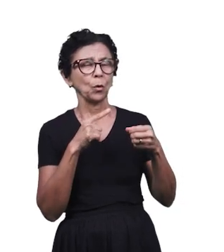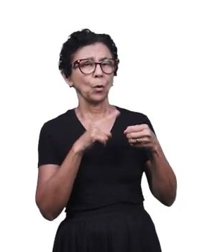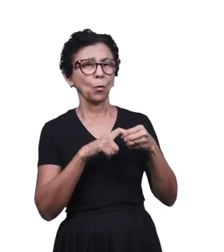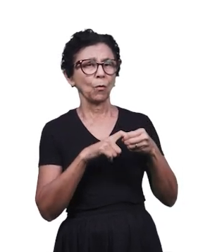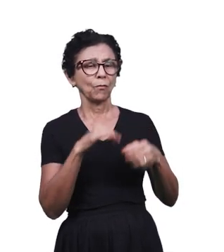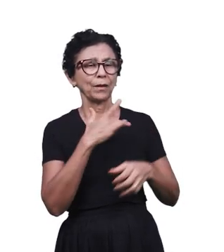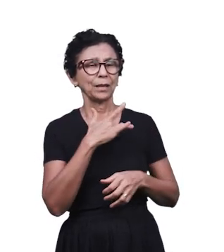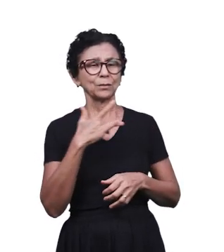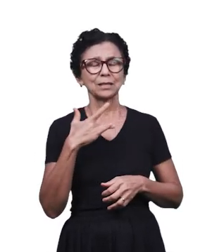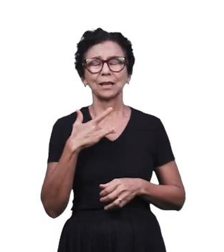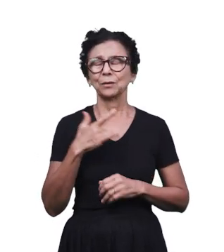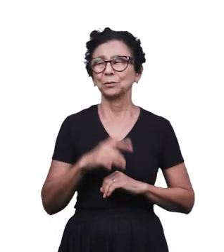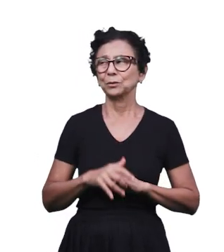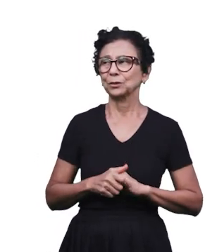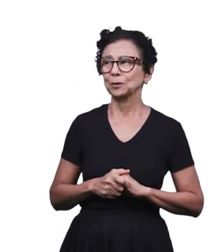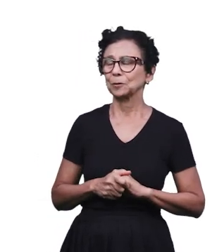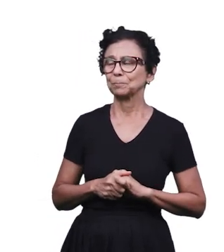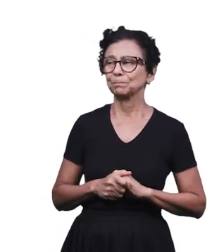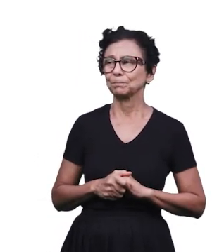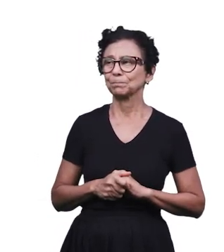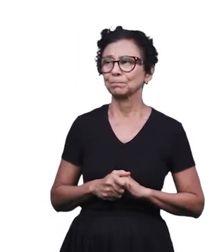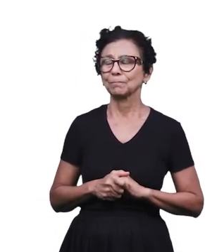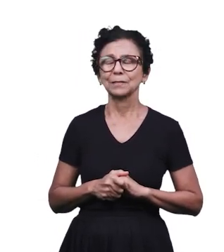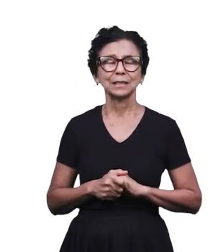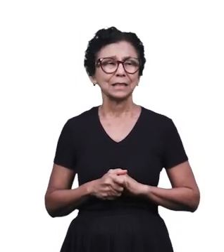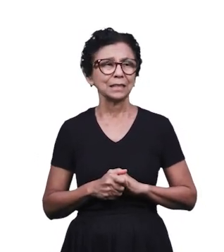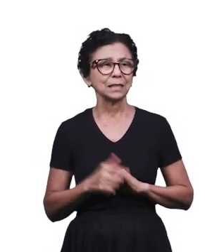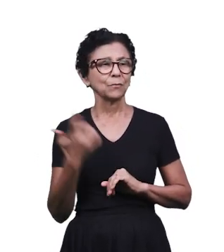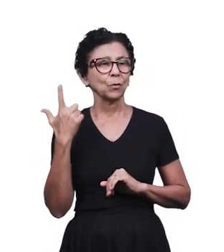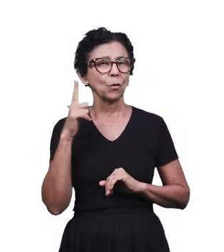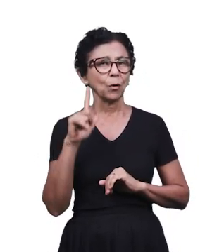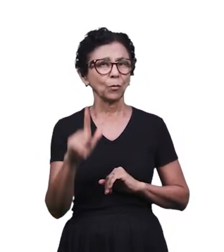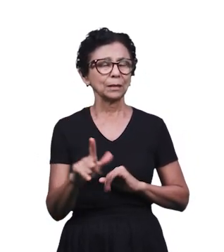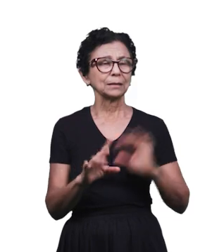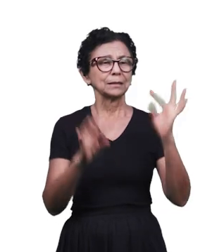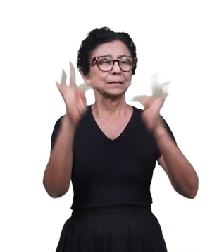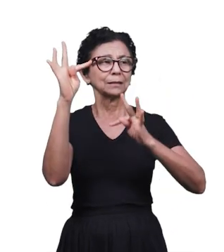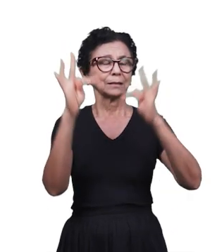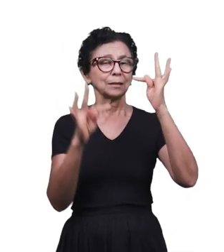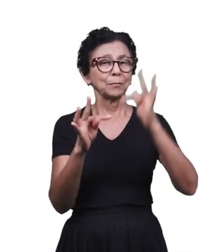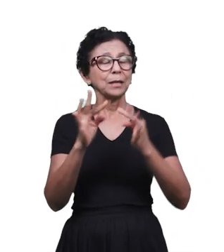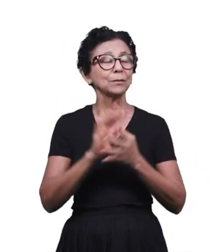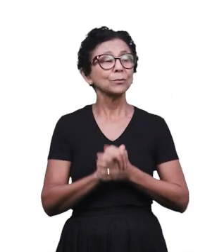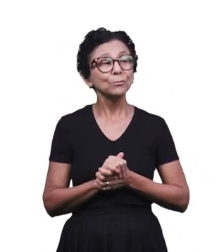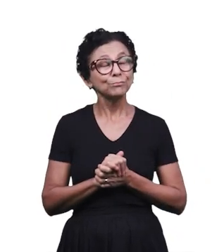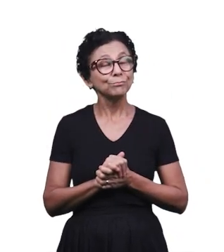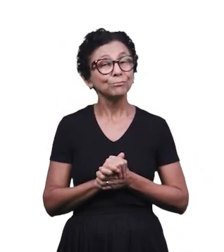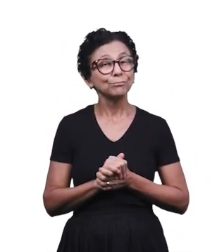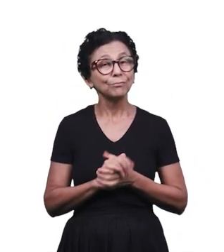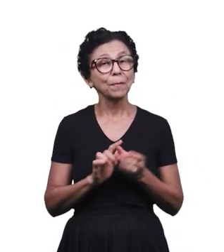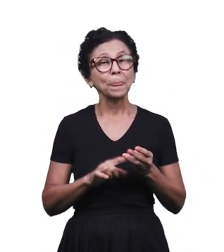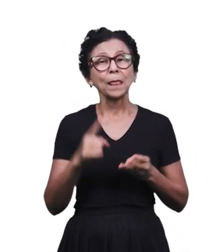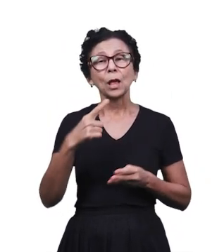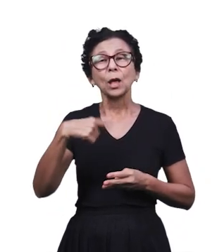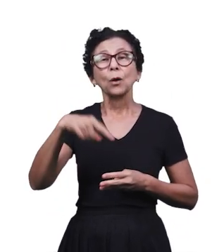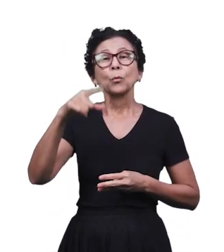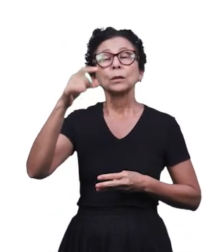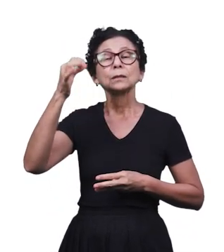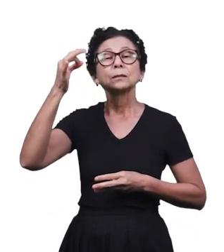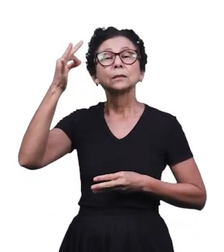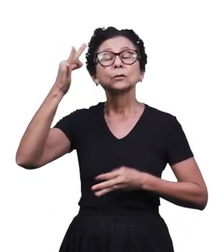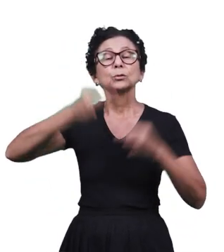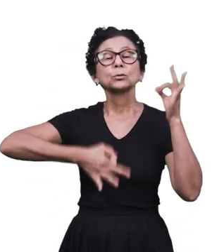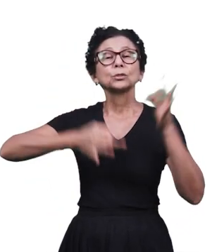brigas judiciais ou tratamentos concedidos através de liminares. Então, essas famílias estão